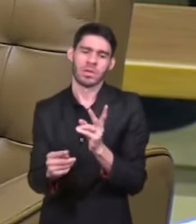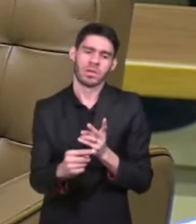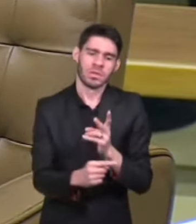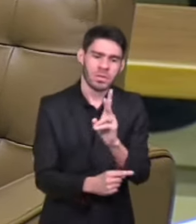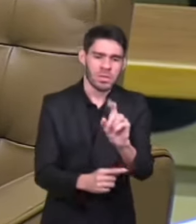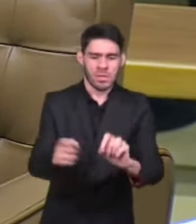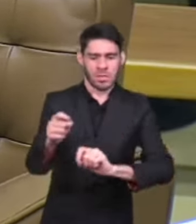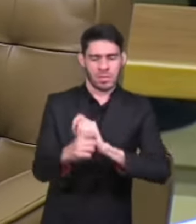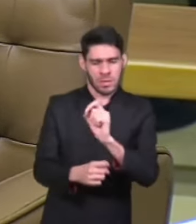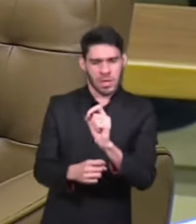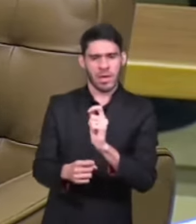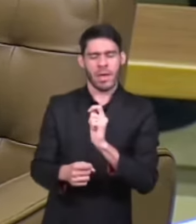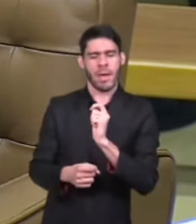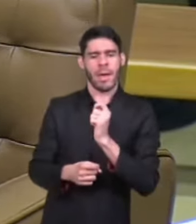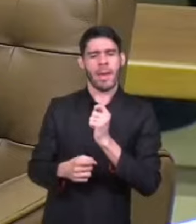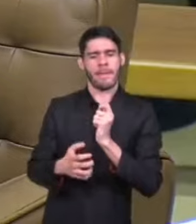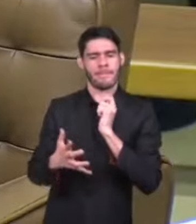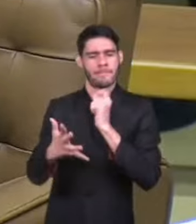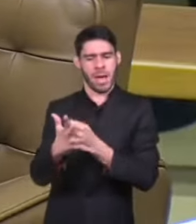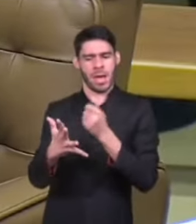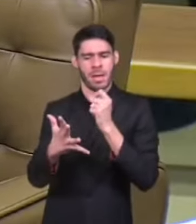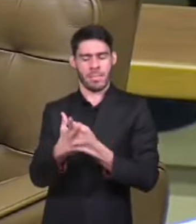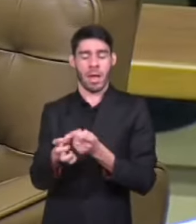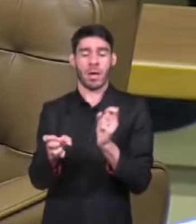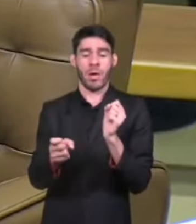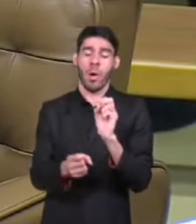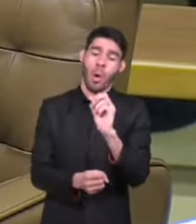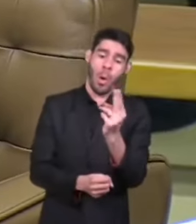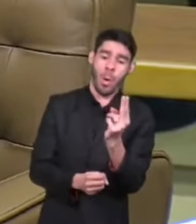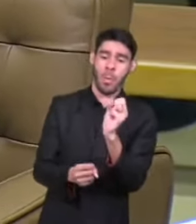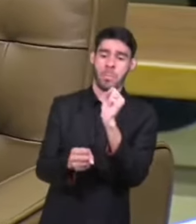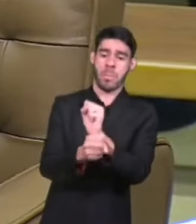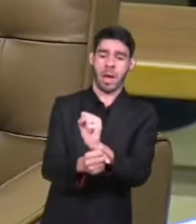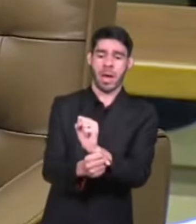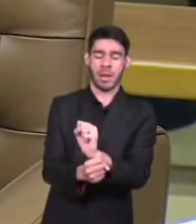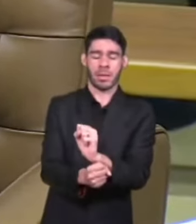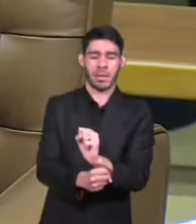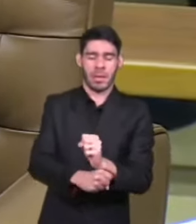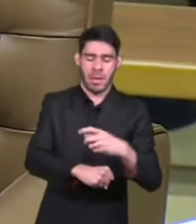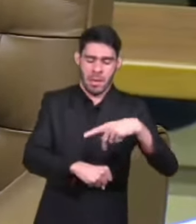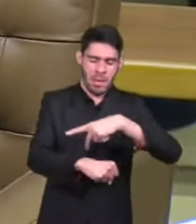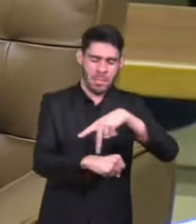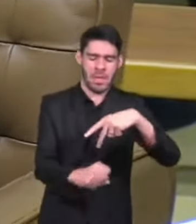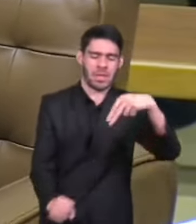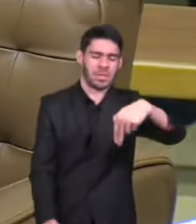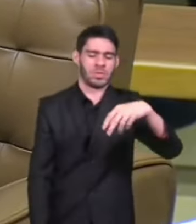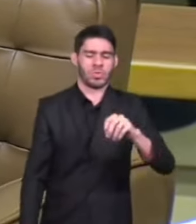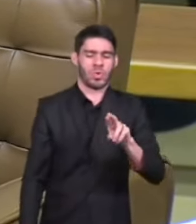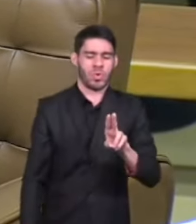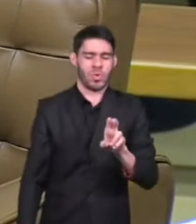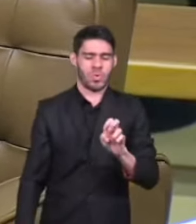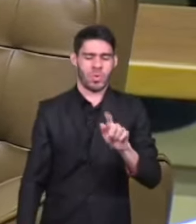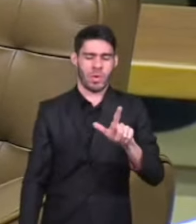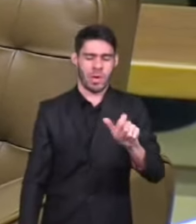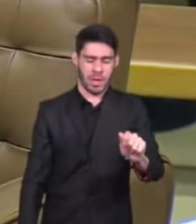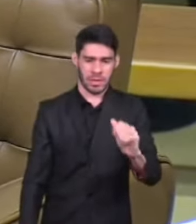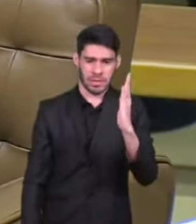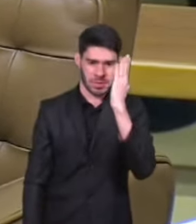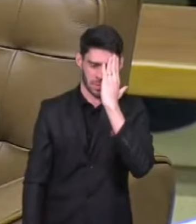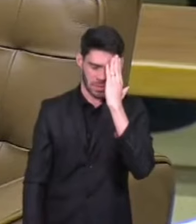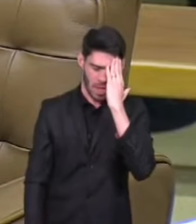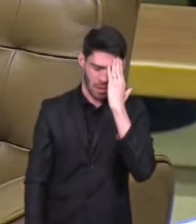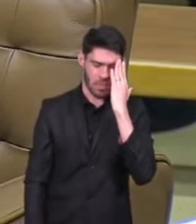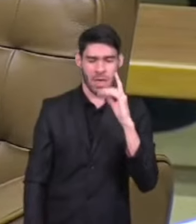contribuição ou a suspensão da Noruega. Todos nós sabemos, a Noruega é um país que